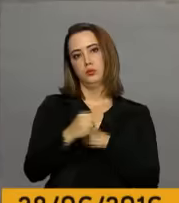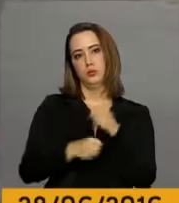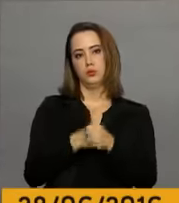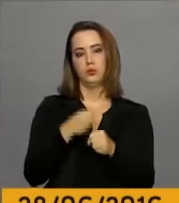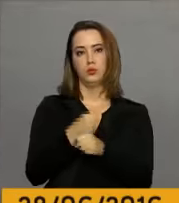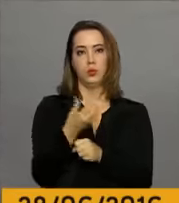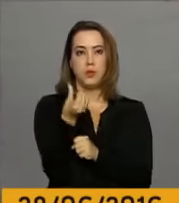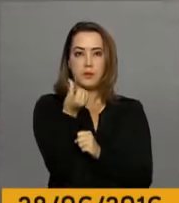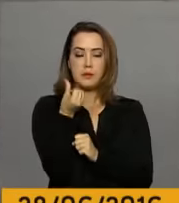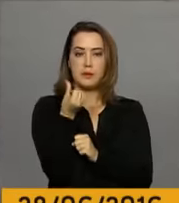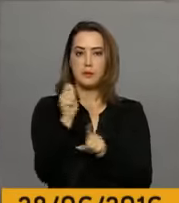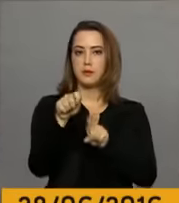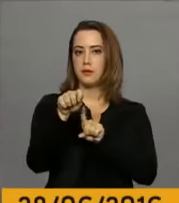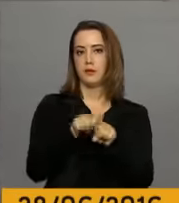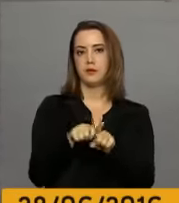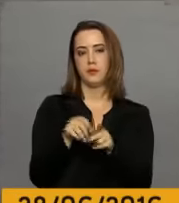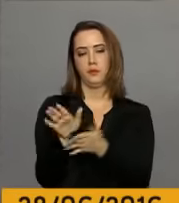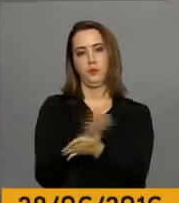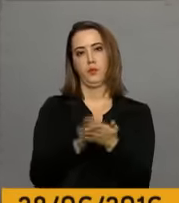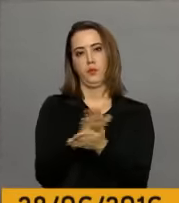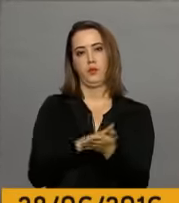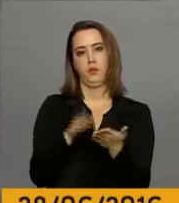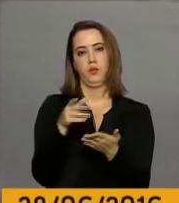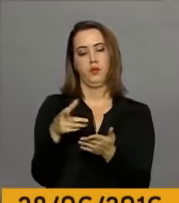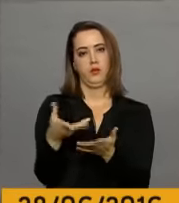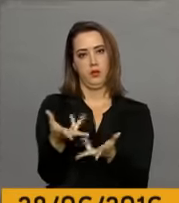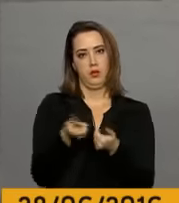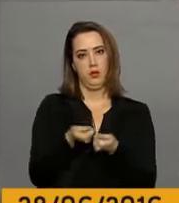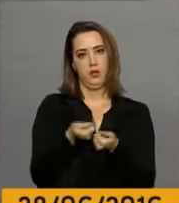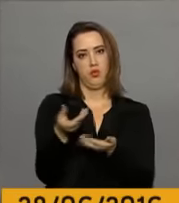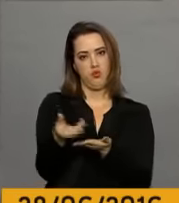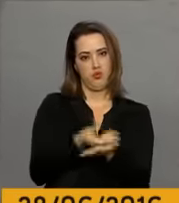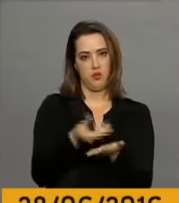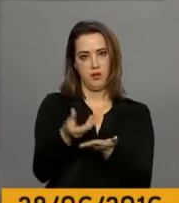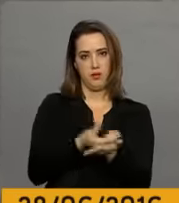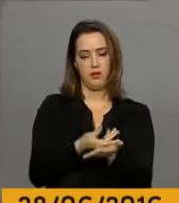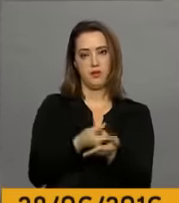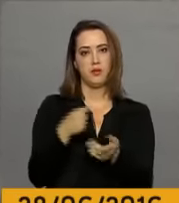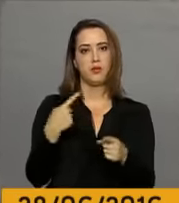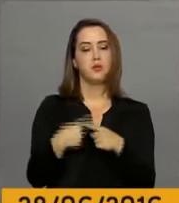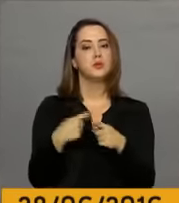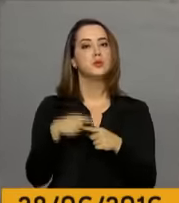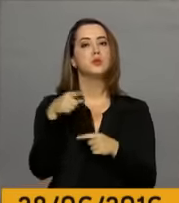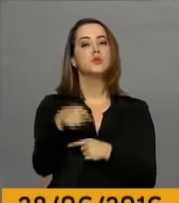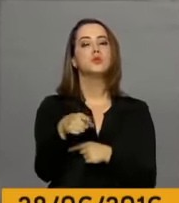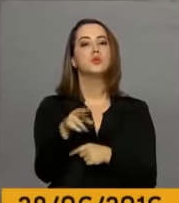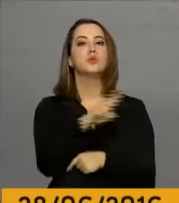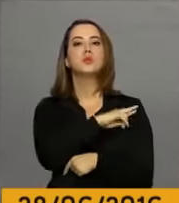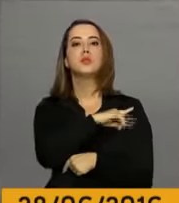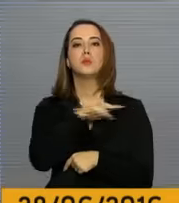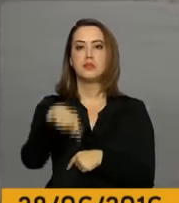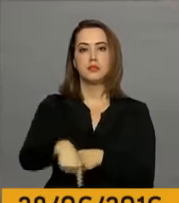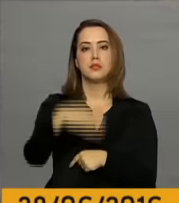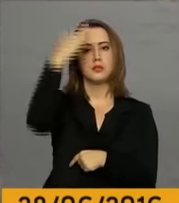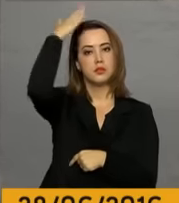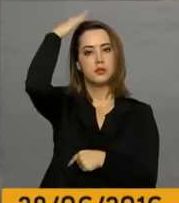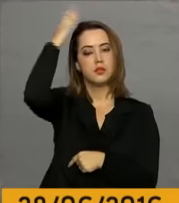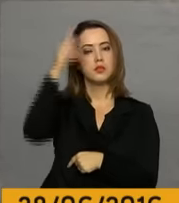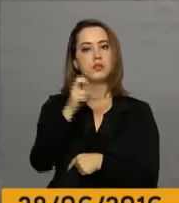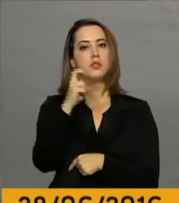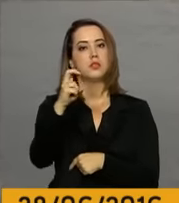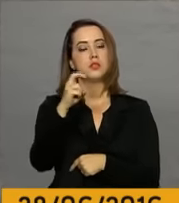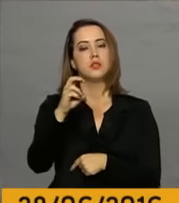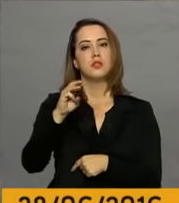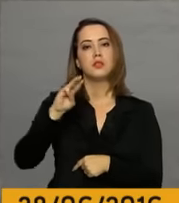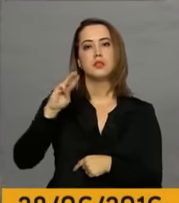portanto se meses este ano o que representa para para o estado do Paraná quase 5 milhões